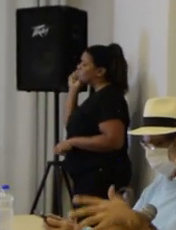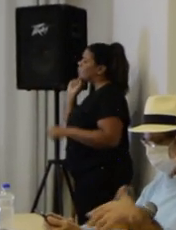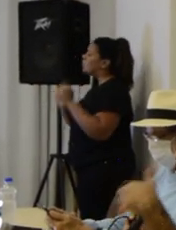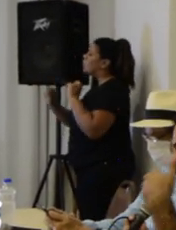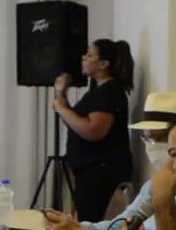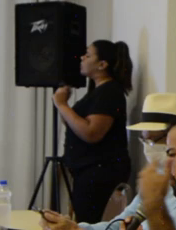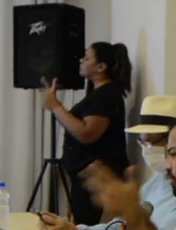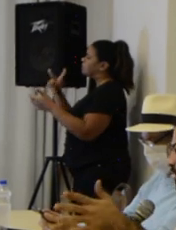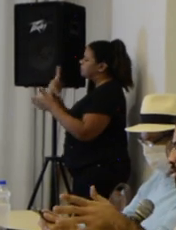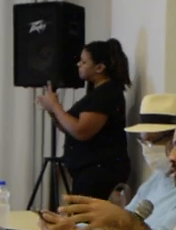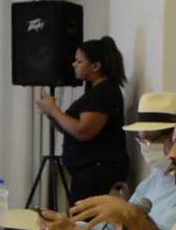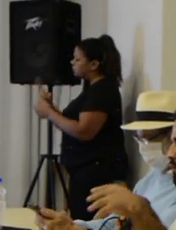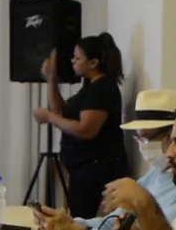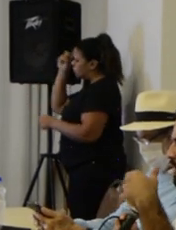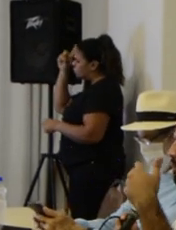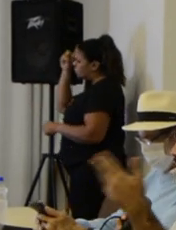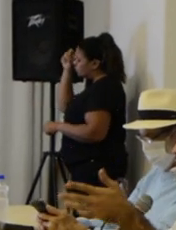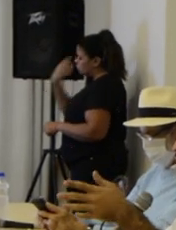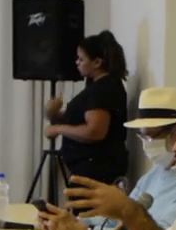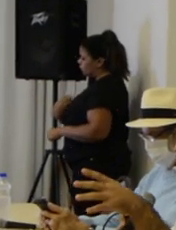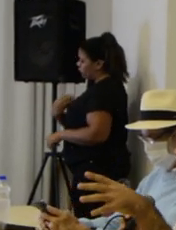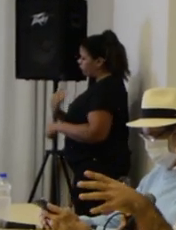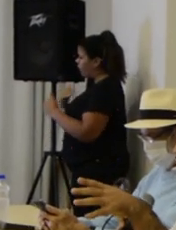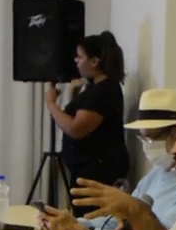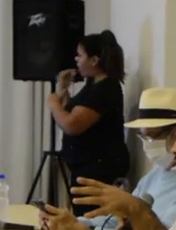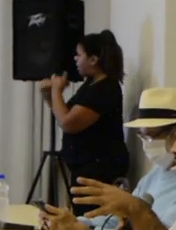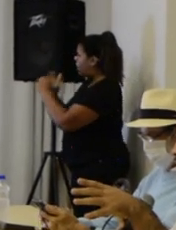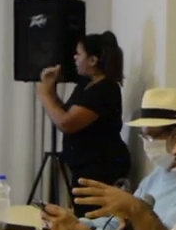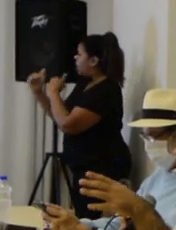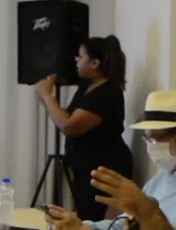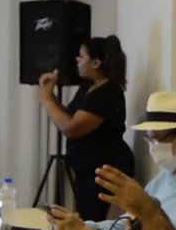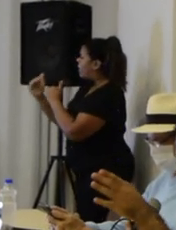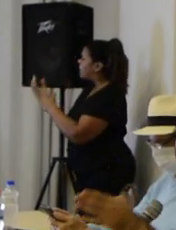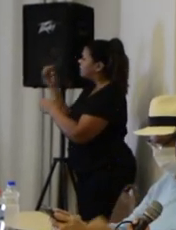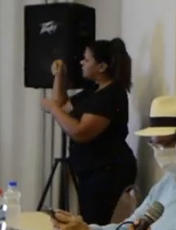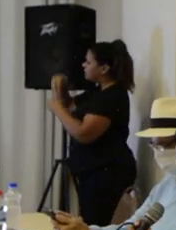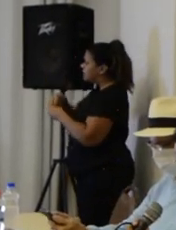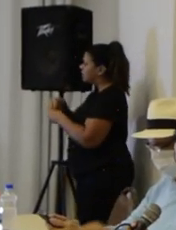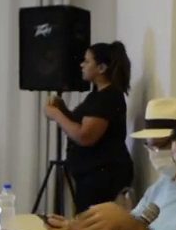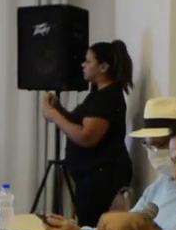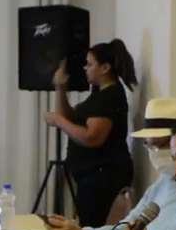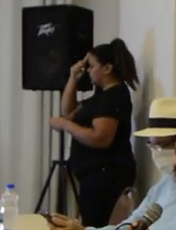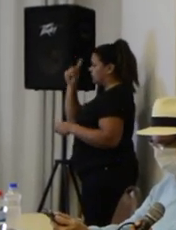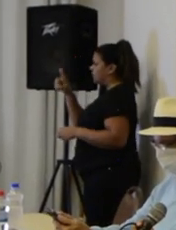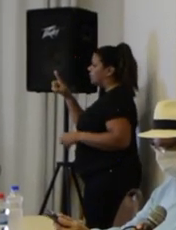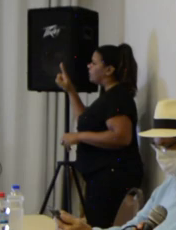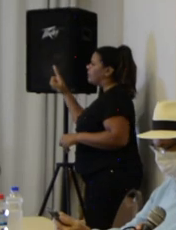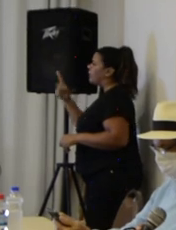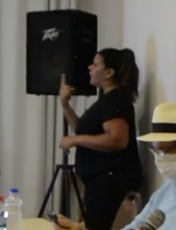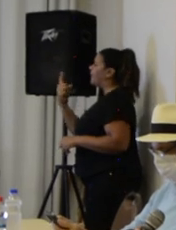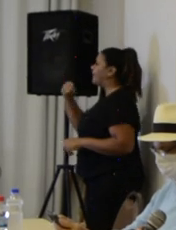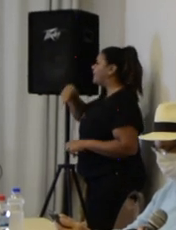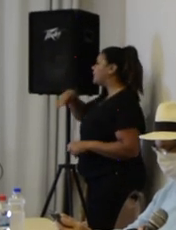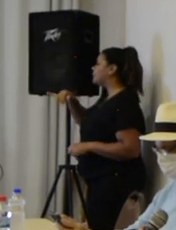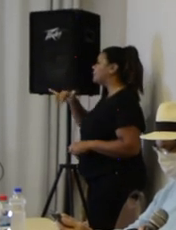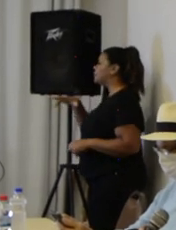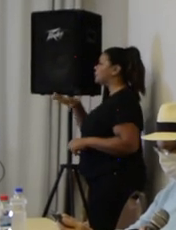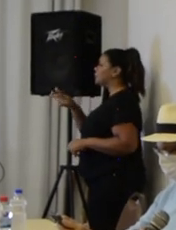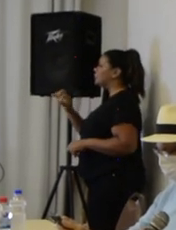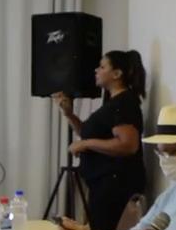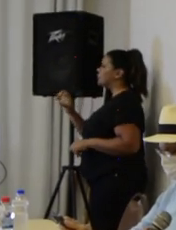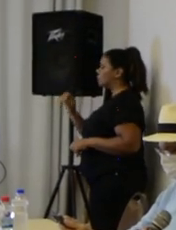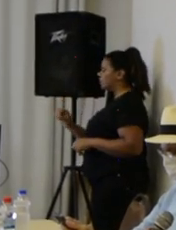foi feito no cotidiano, o que foi trabalhar dentro do mandato na semana. É um minuto mandato, que